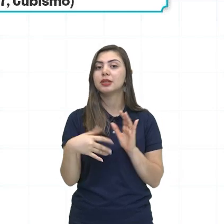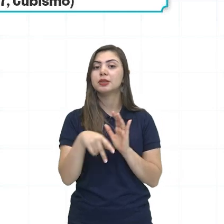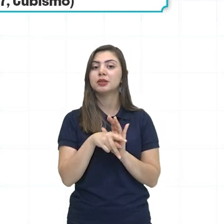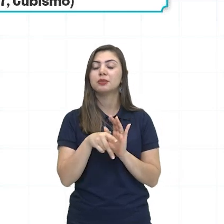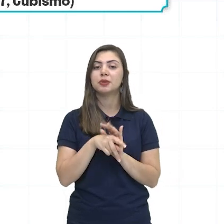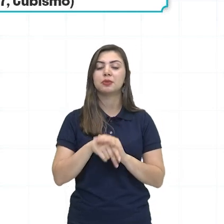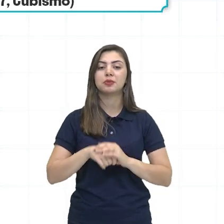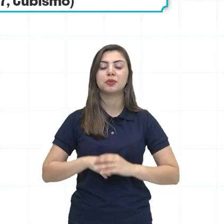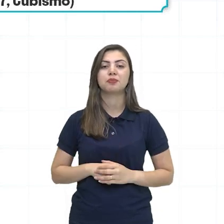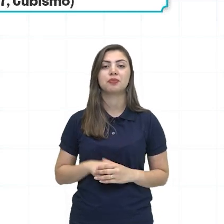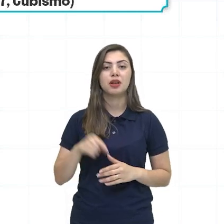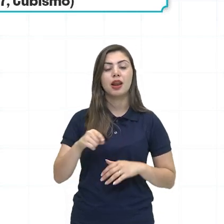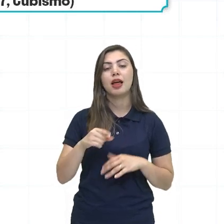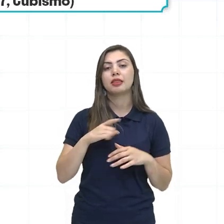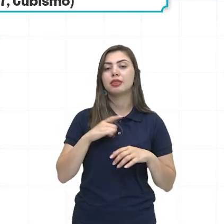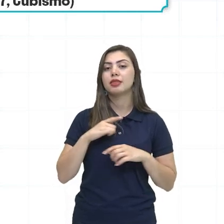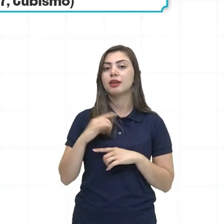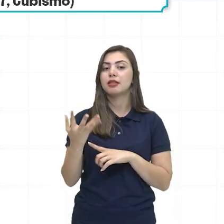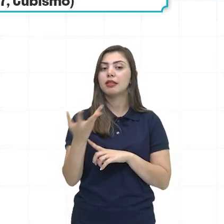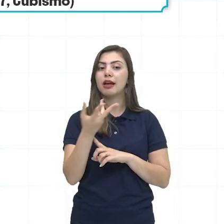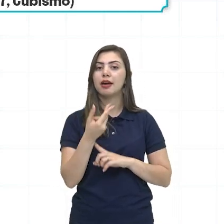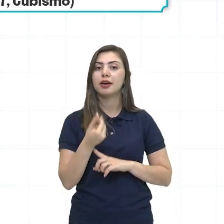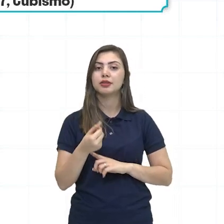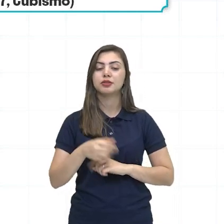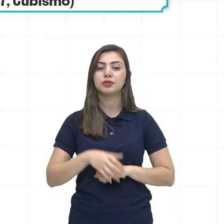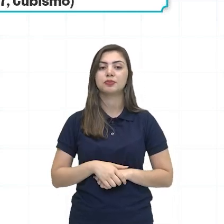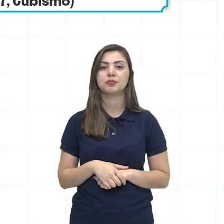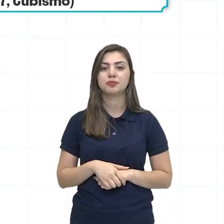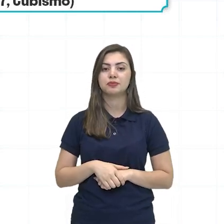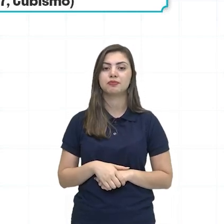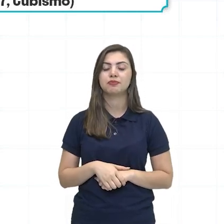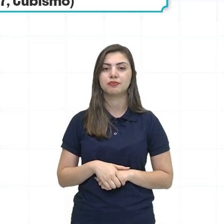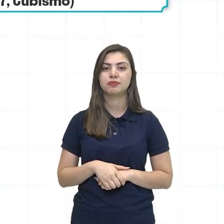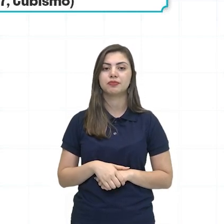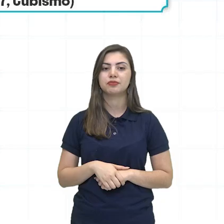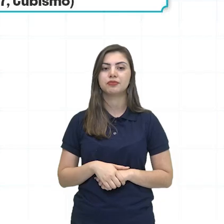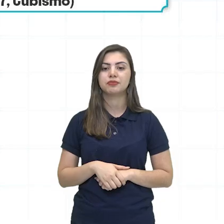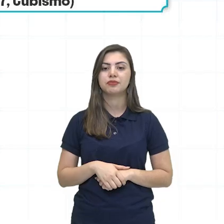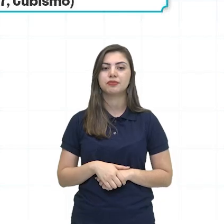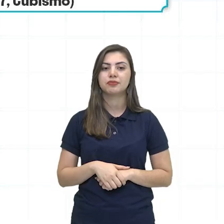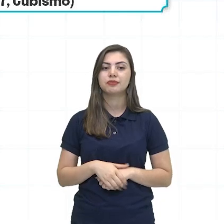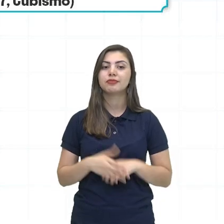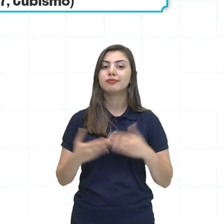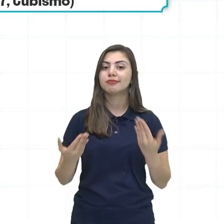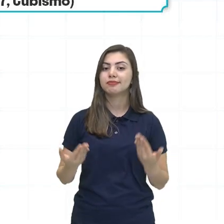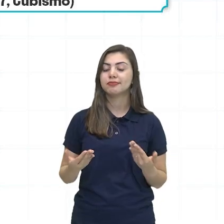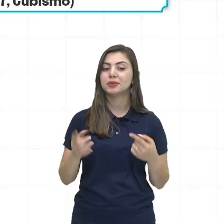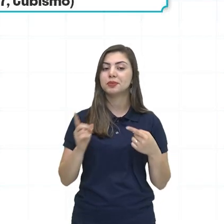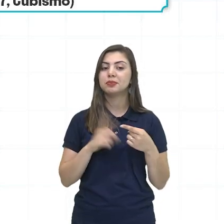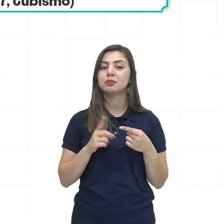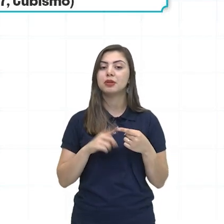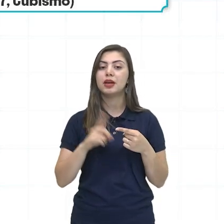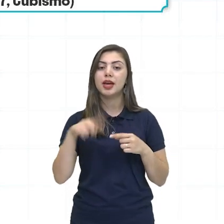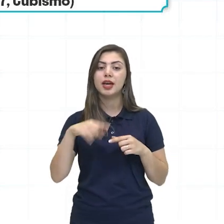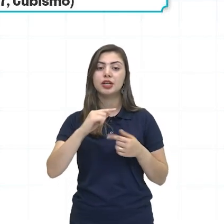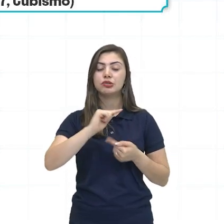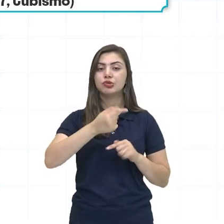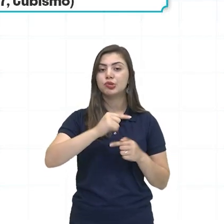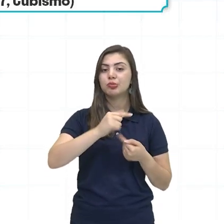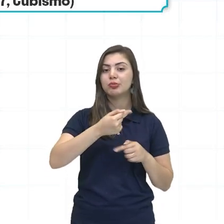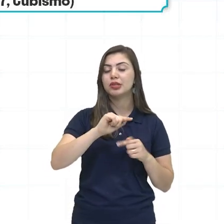de Avignon, as senhoras de Avignon, né? E ele traz aí referências do cubismo, justamente por ter